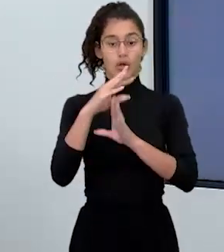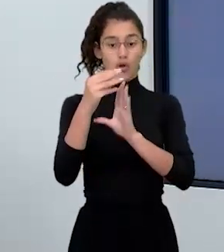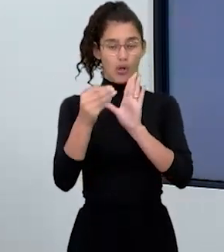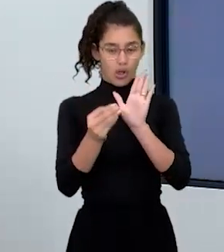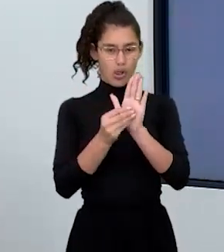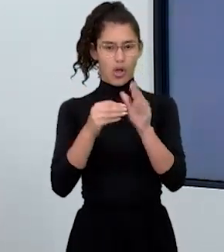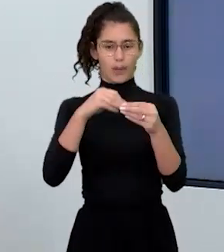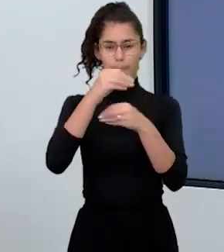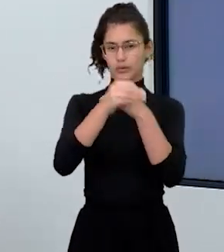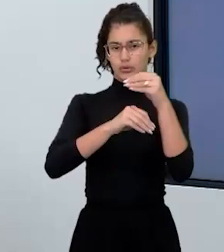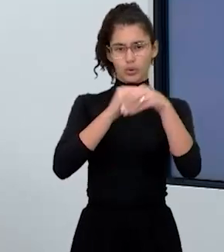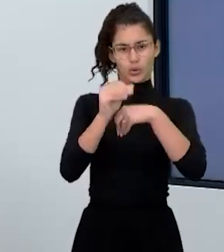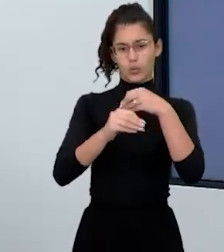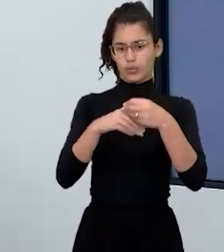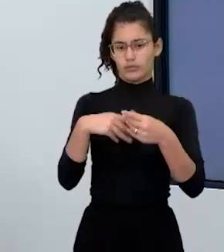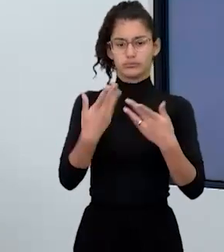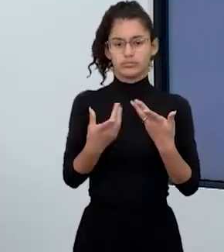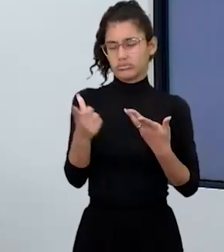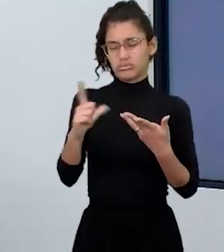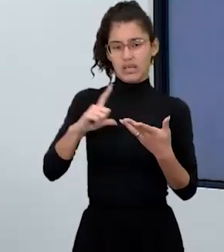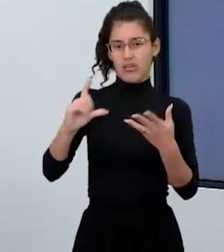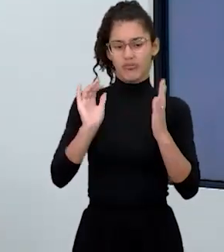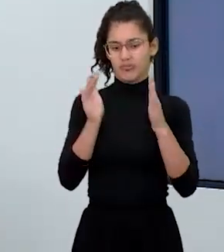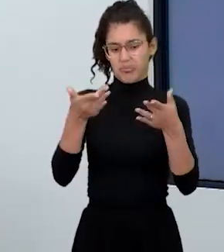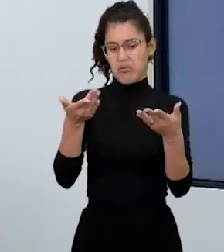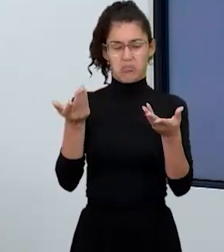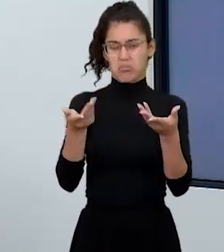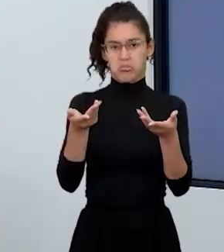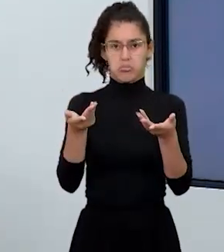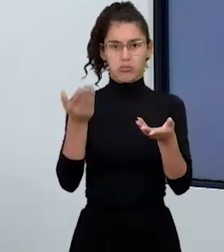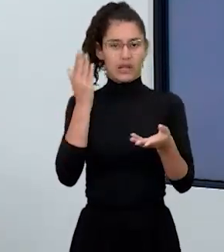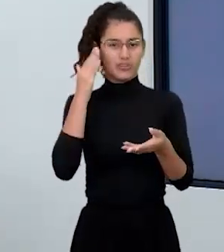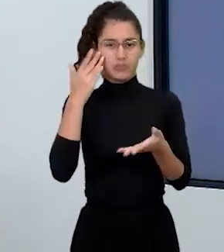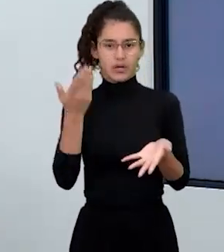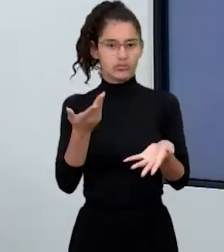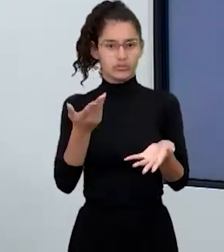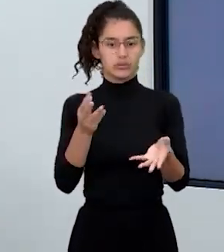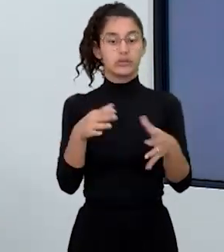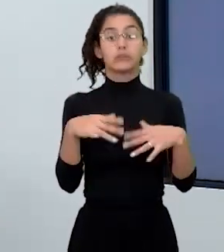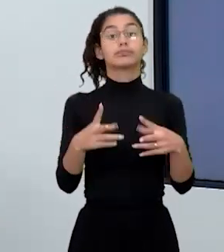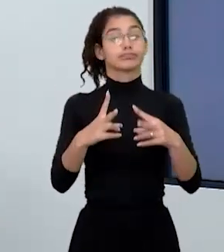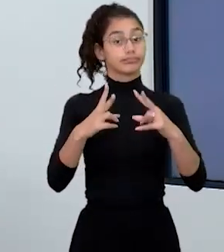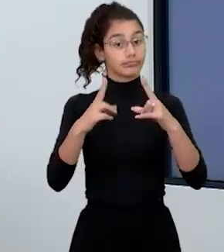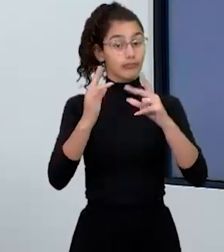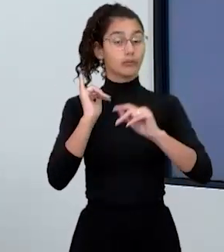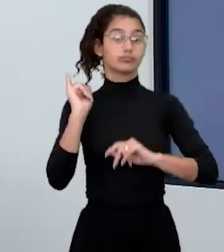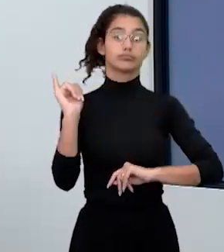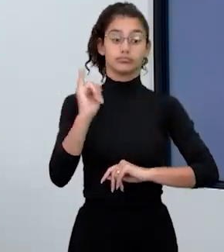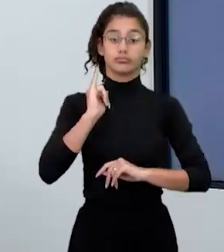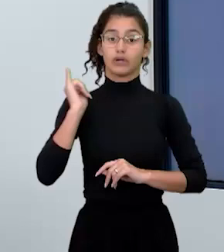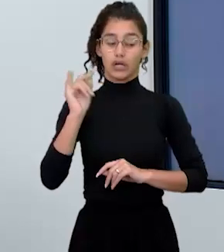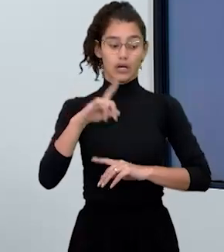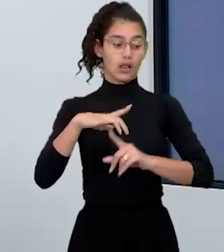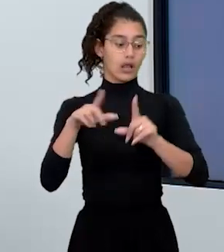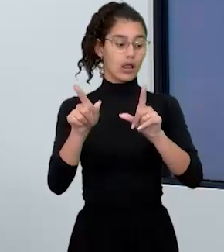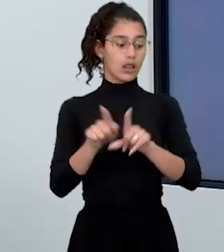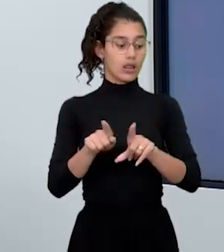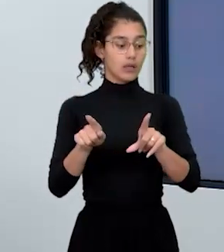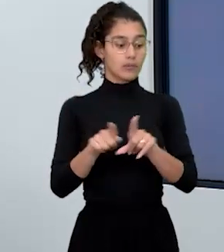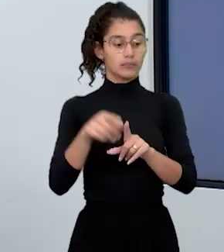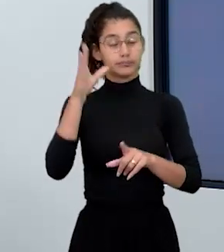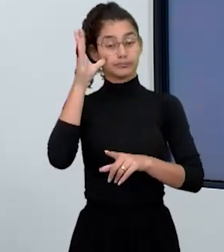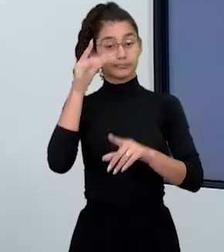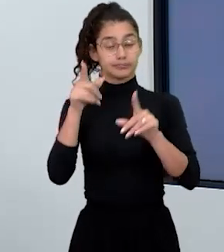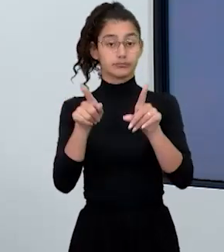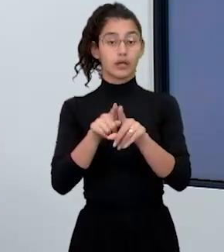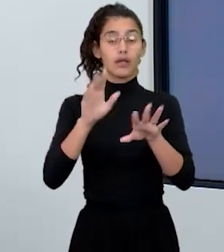uma outra, ele ou ela cola com uma outra que não faz sentido, né? Então, a edição ela é muito importante, né? E é interessante